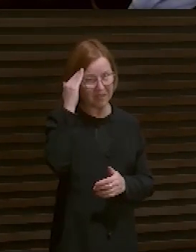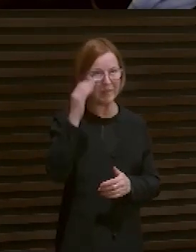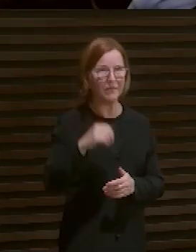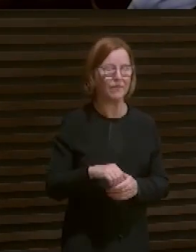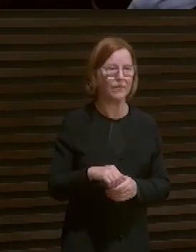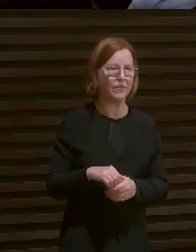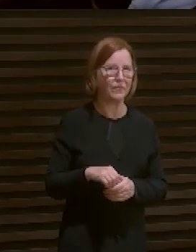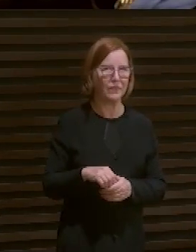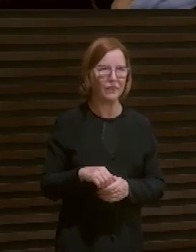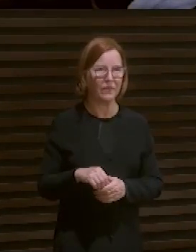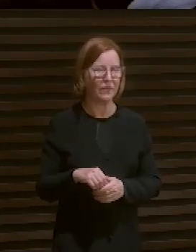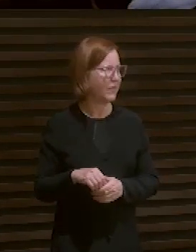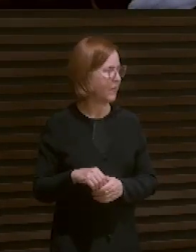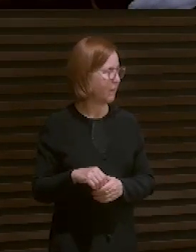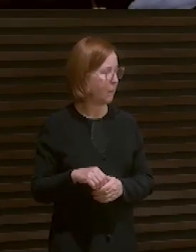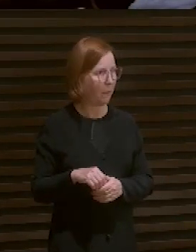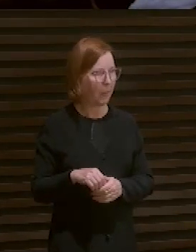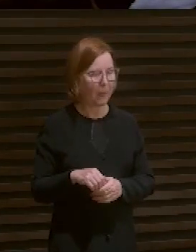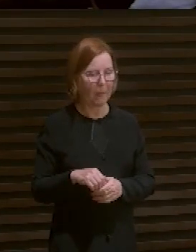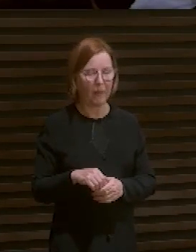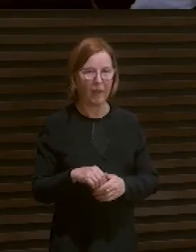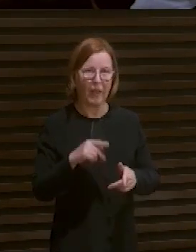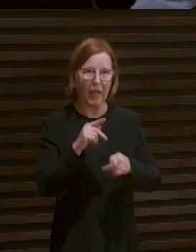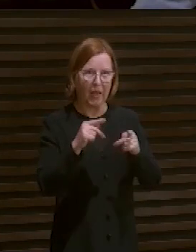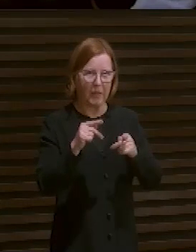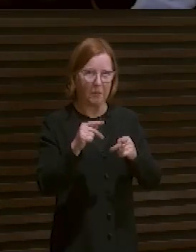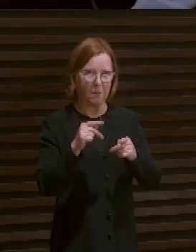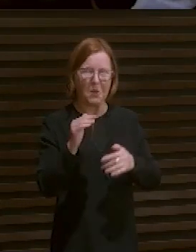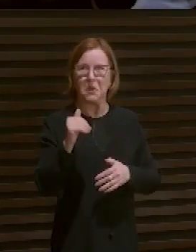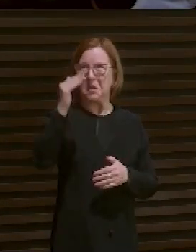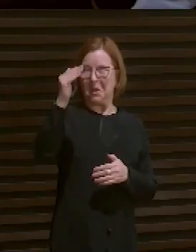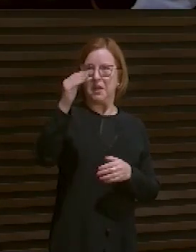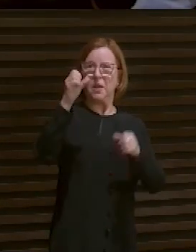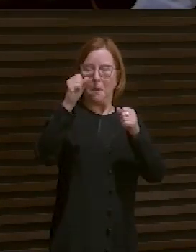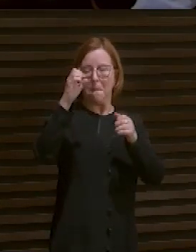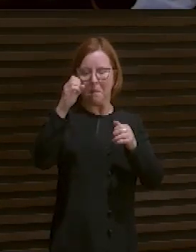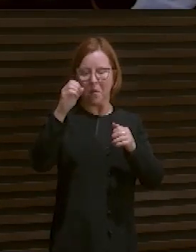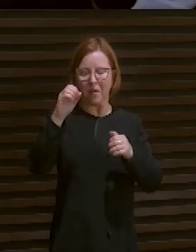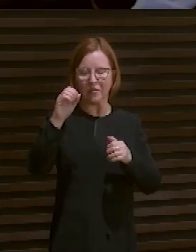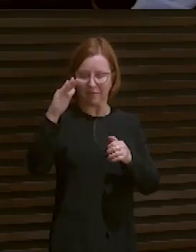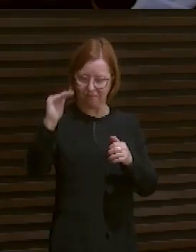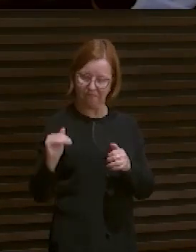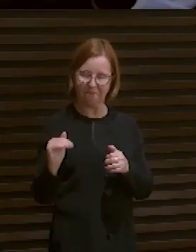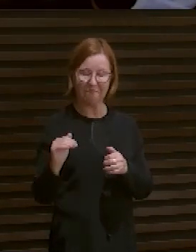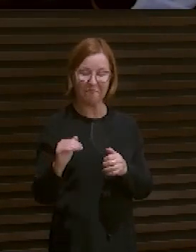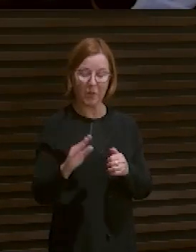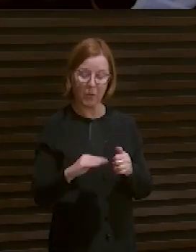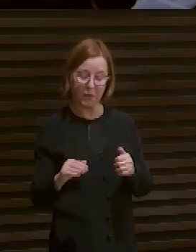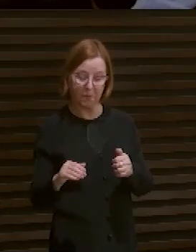Aqueles grandes podem abaixar, e os pequenos a gente tem que levantar. E